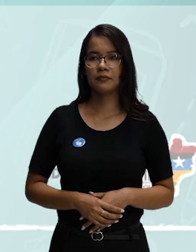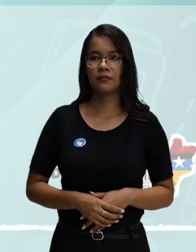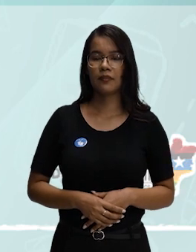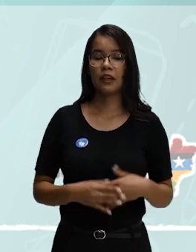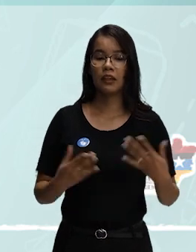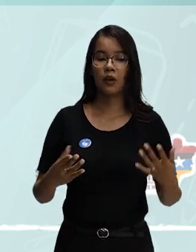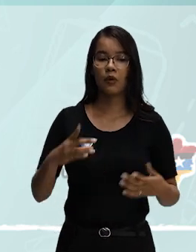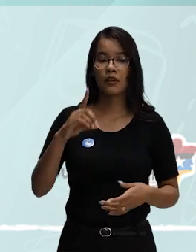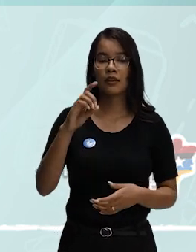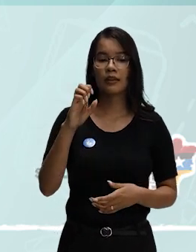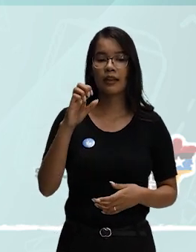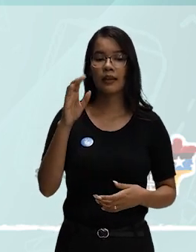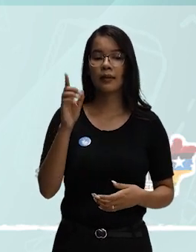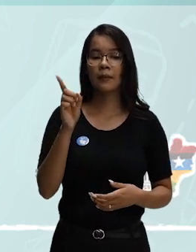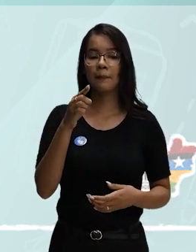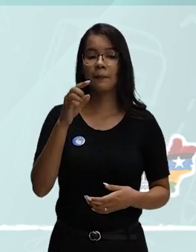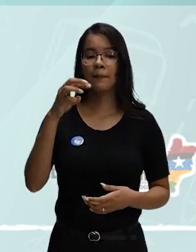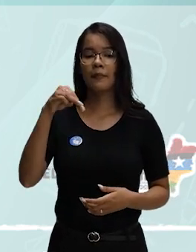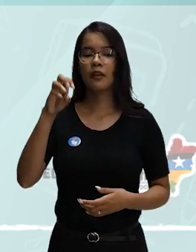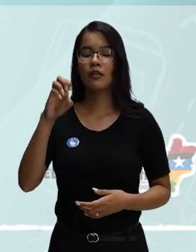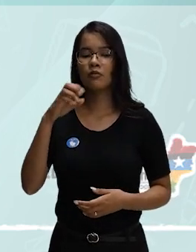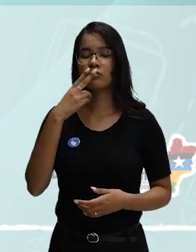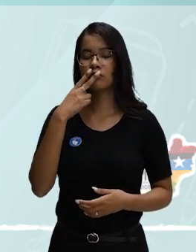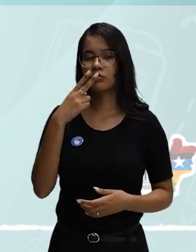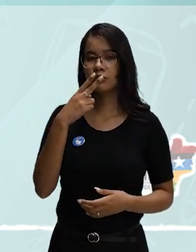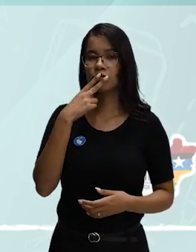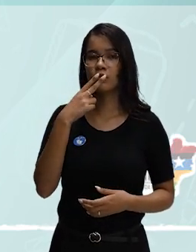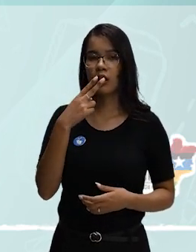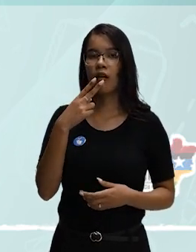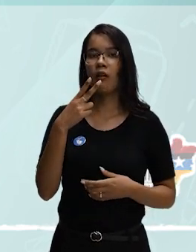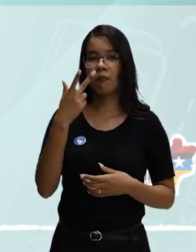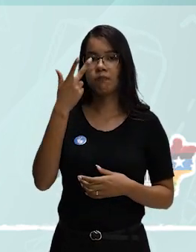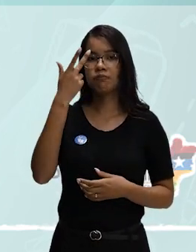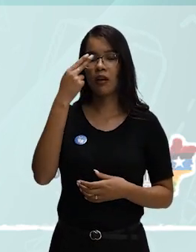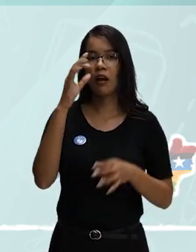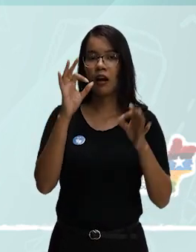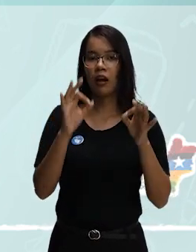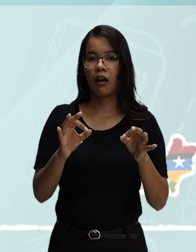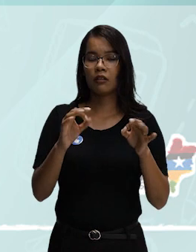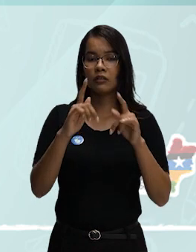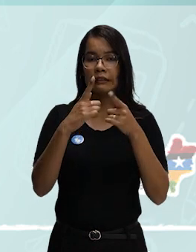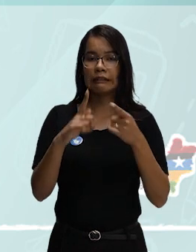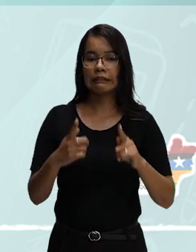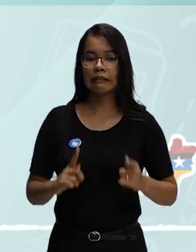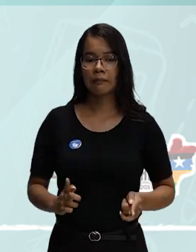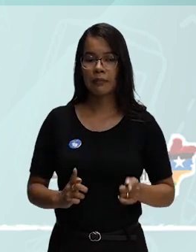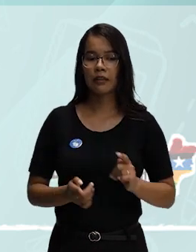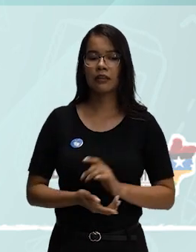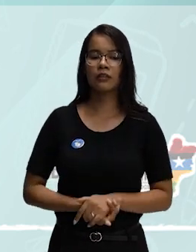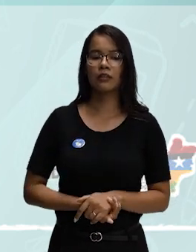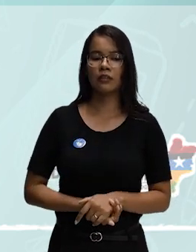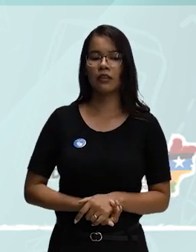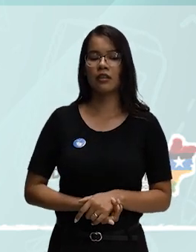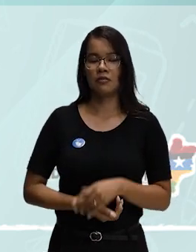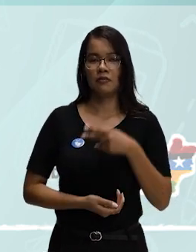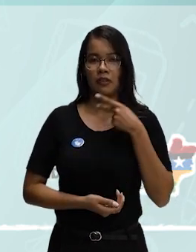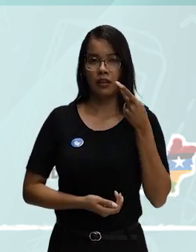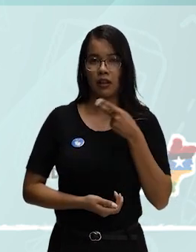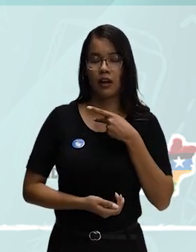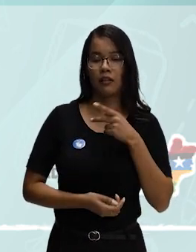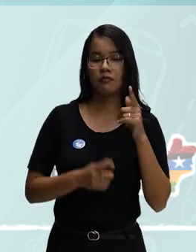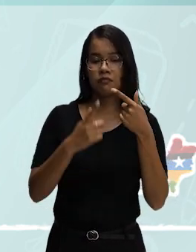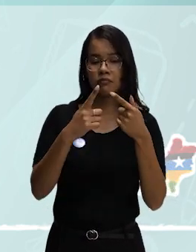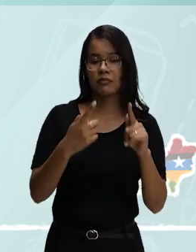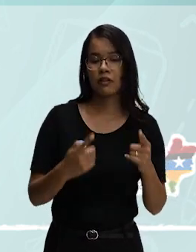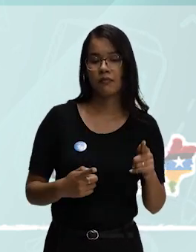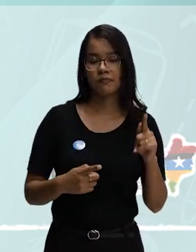forma correta da gramática, tá? E ele diz a gramática do professor e do aluno. Nós